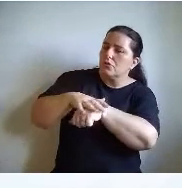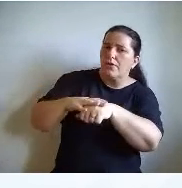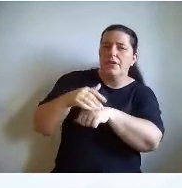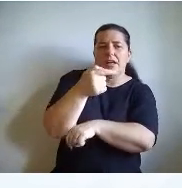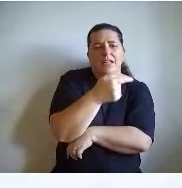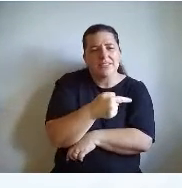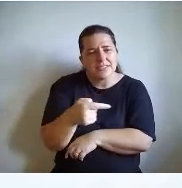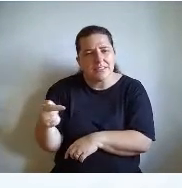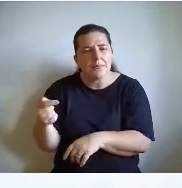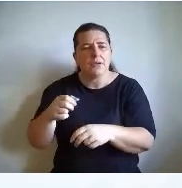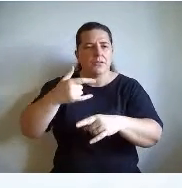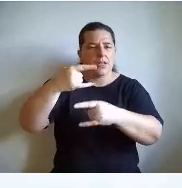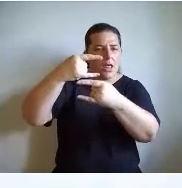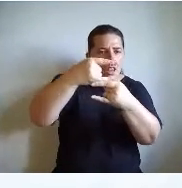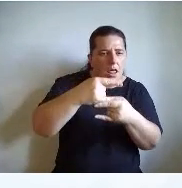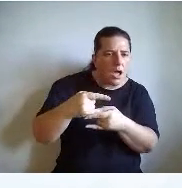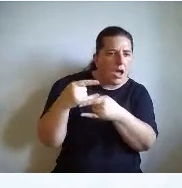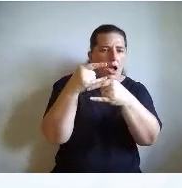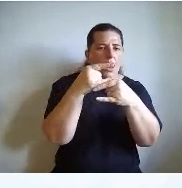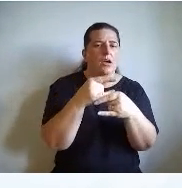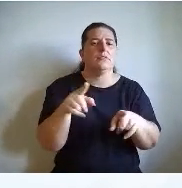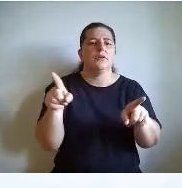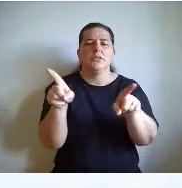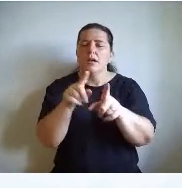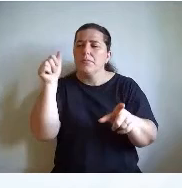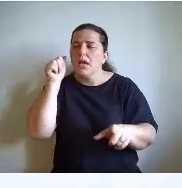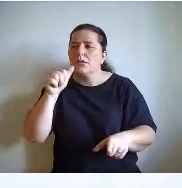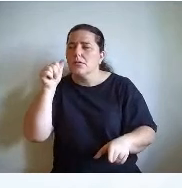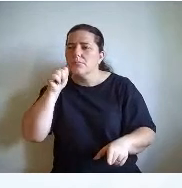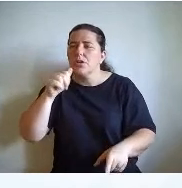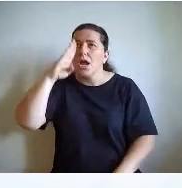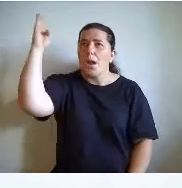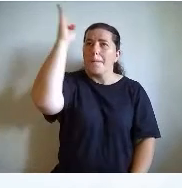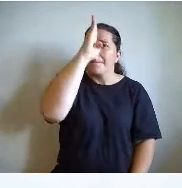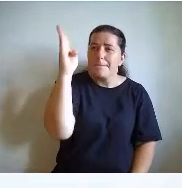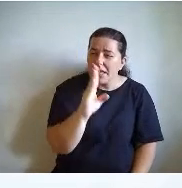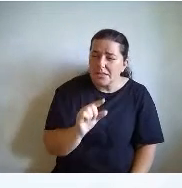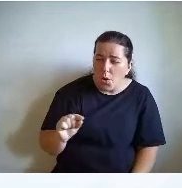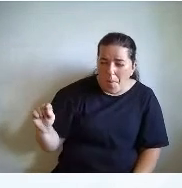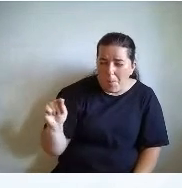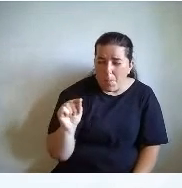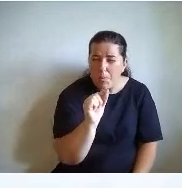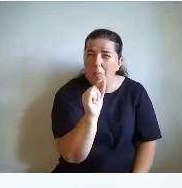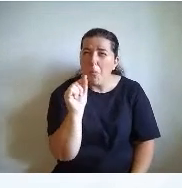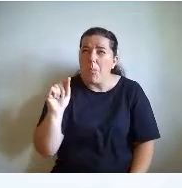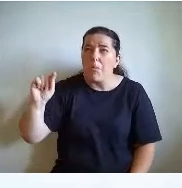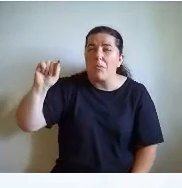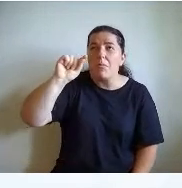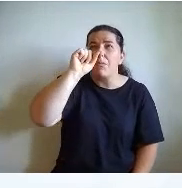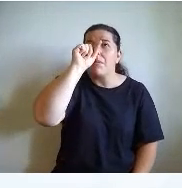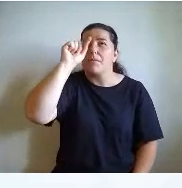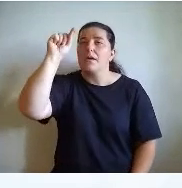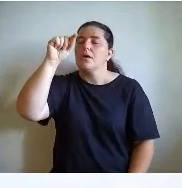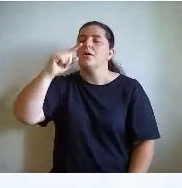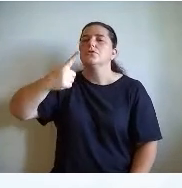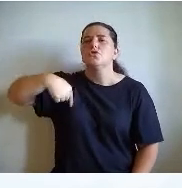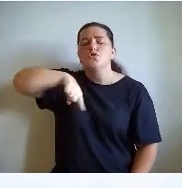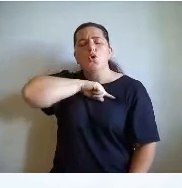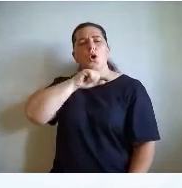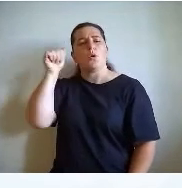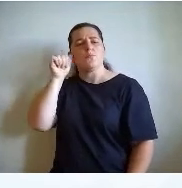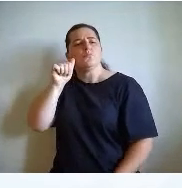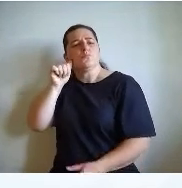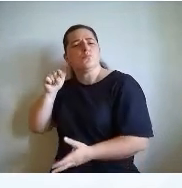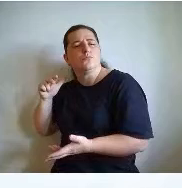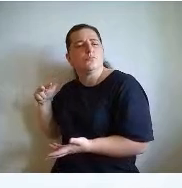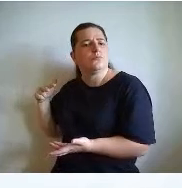mulheres que estão aí nos todos os cantos do nosso país, para que a gente se levante,